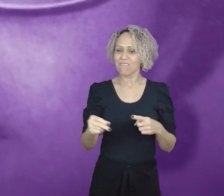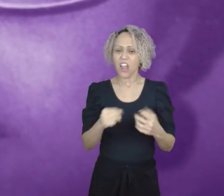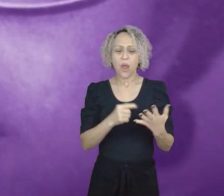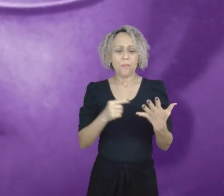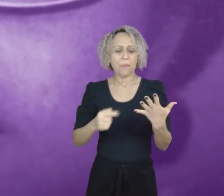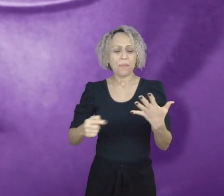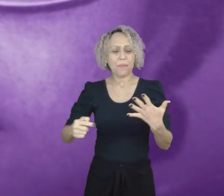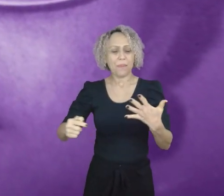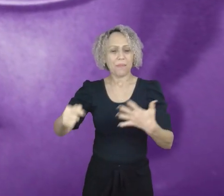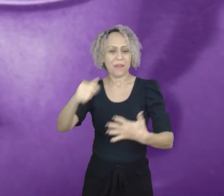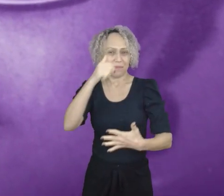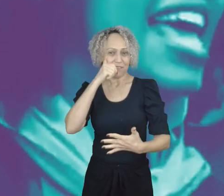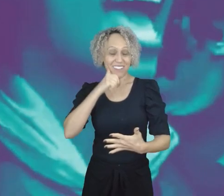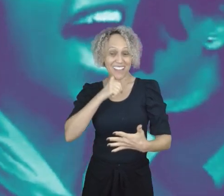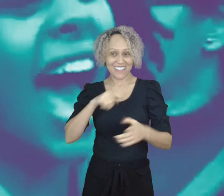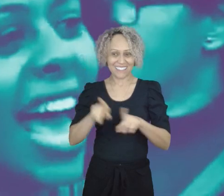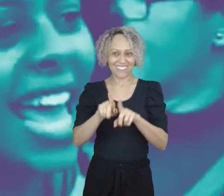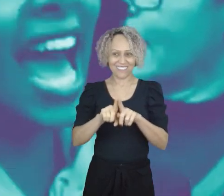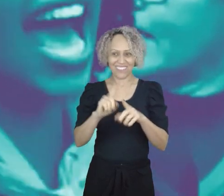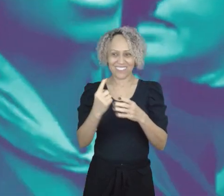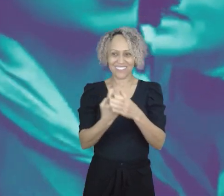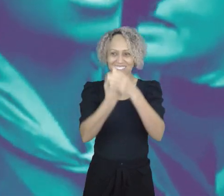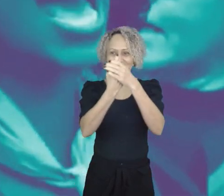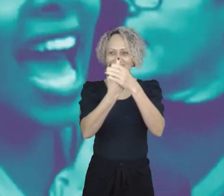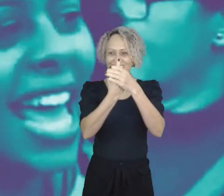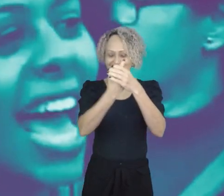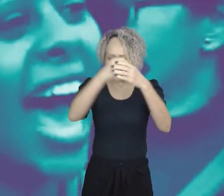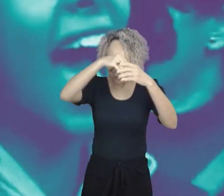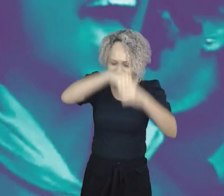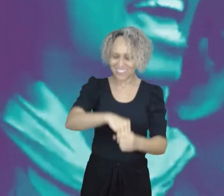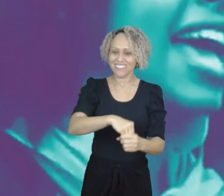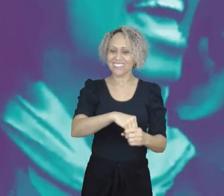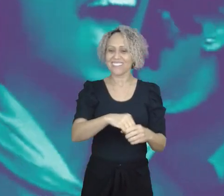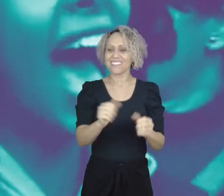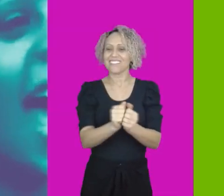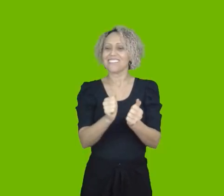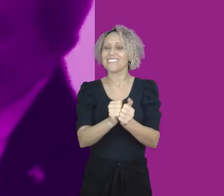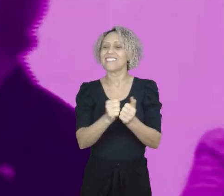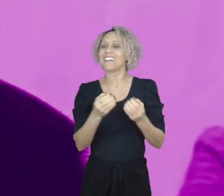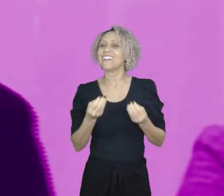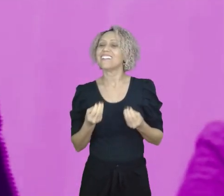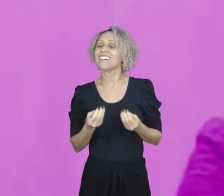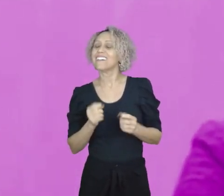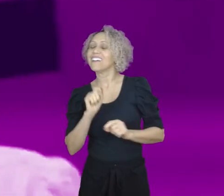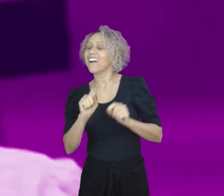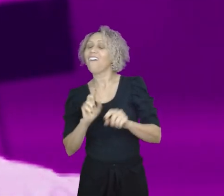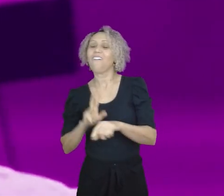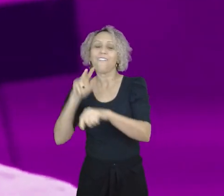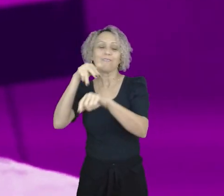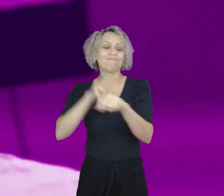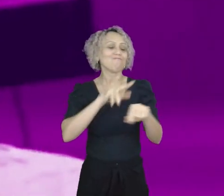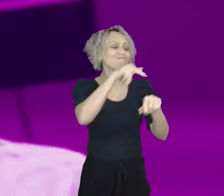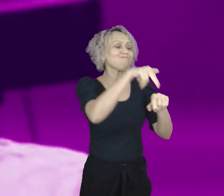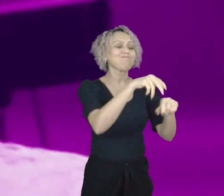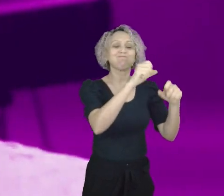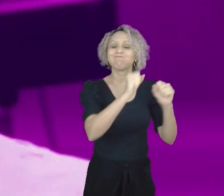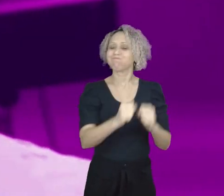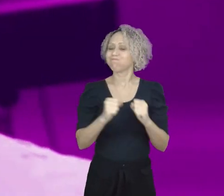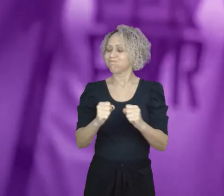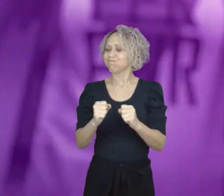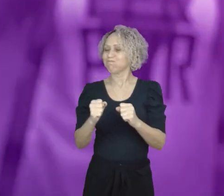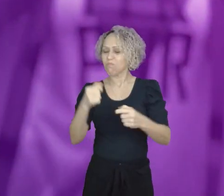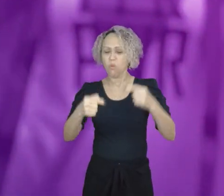Eu sou uma delas, são elas por elas, ocupando os espaços de